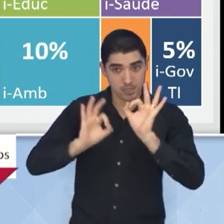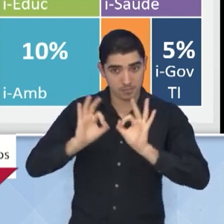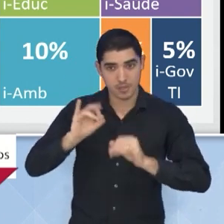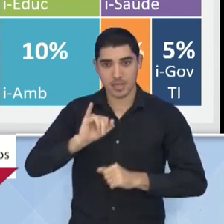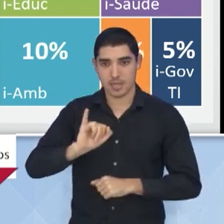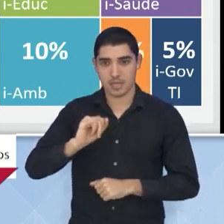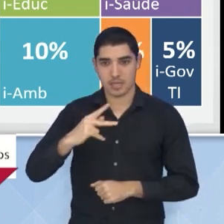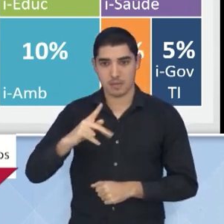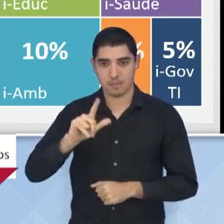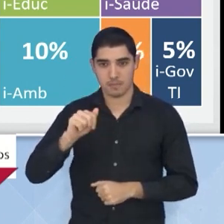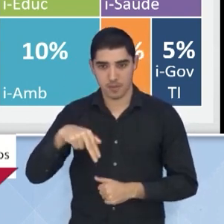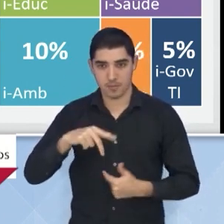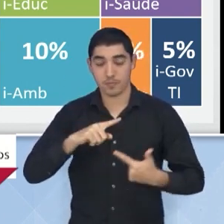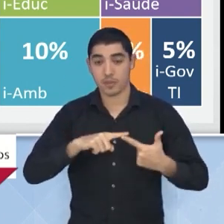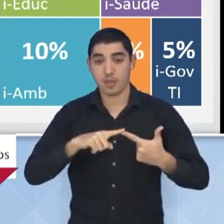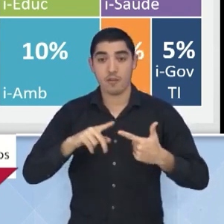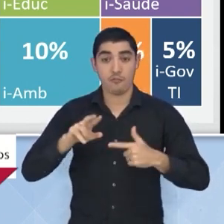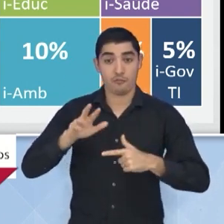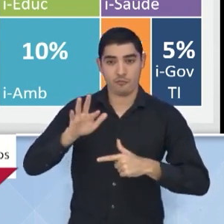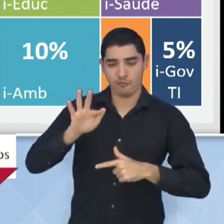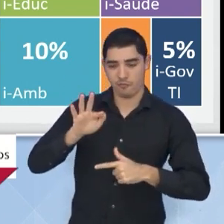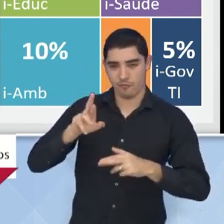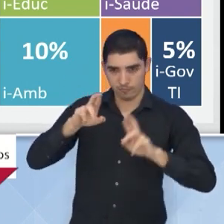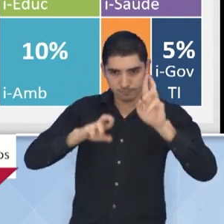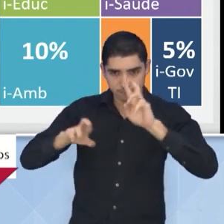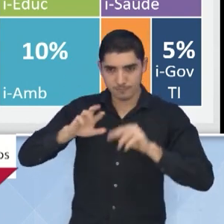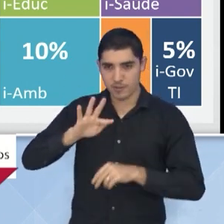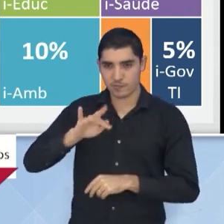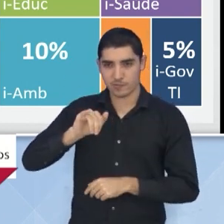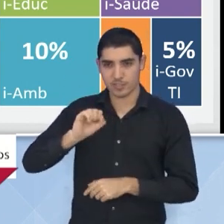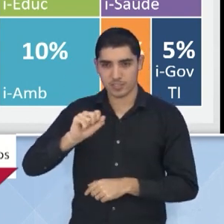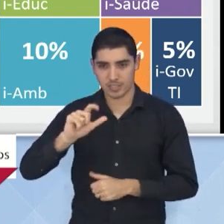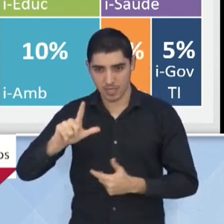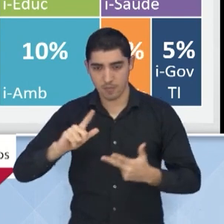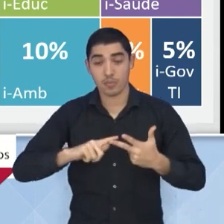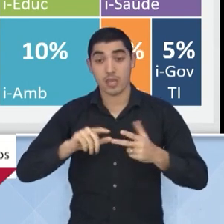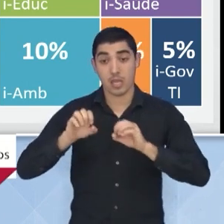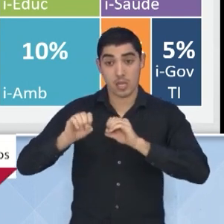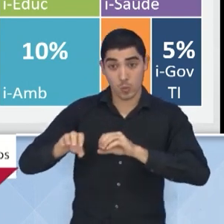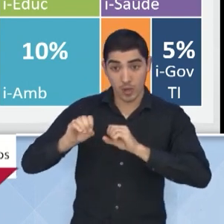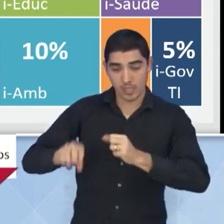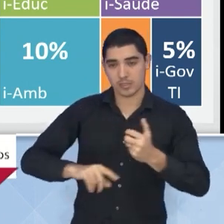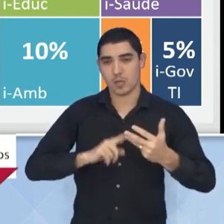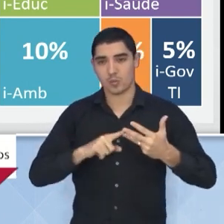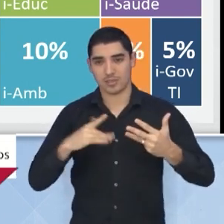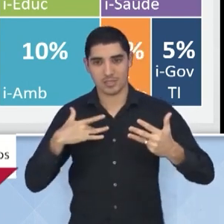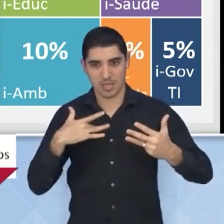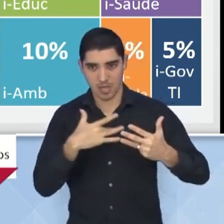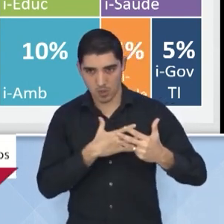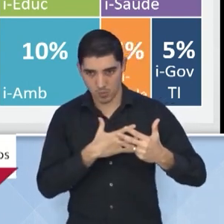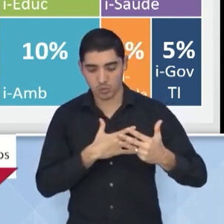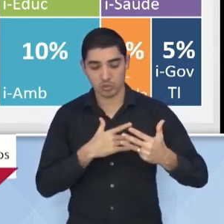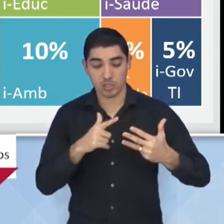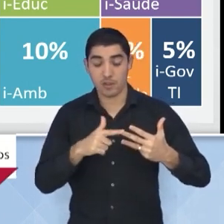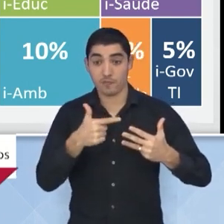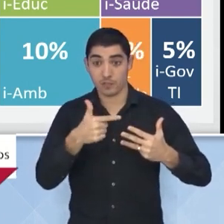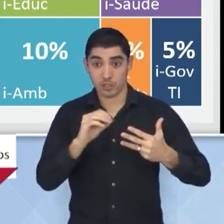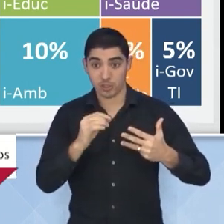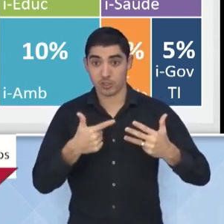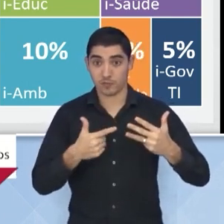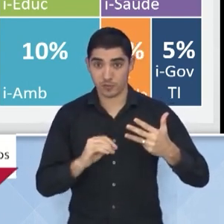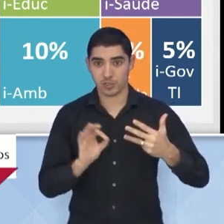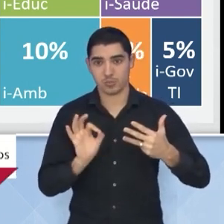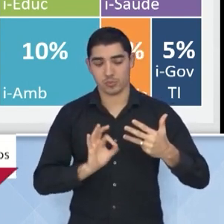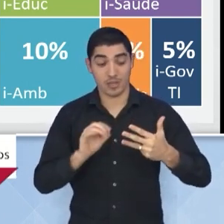plan gestão fiscal educação e saúde com 20% da nota Então ess essas